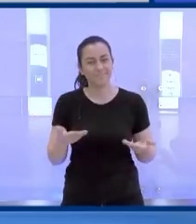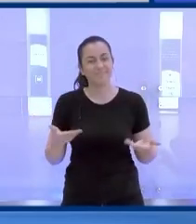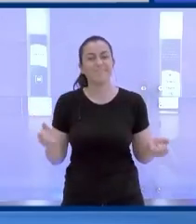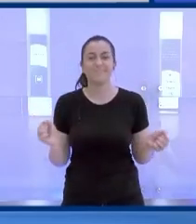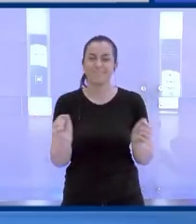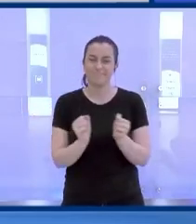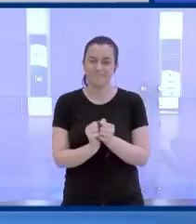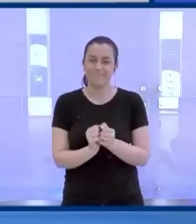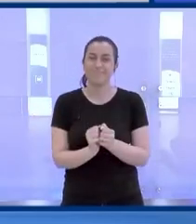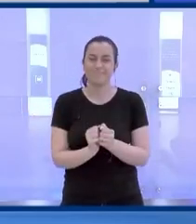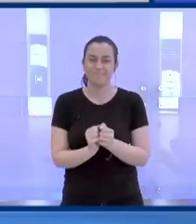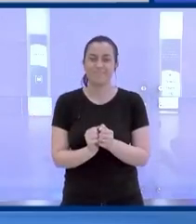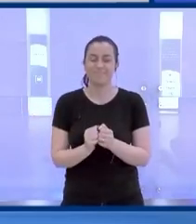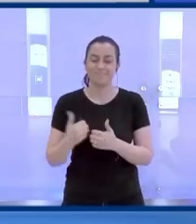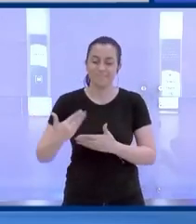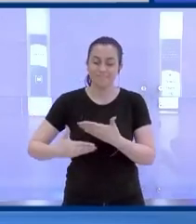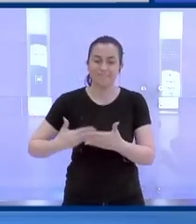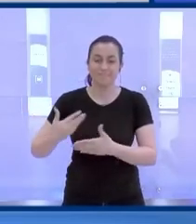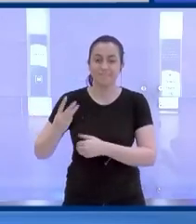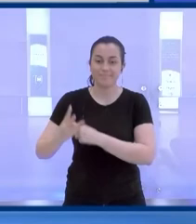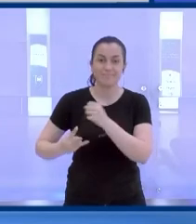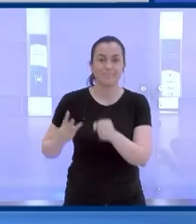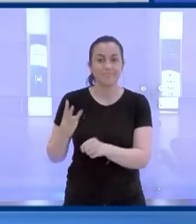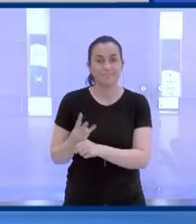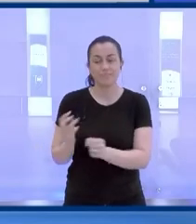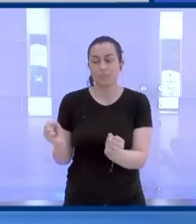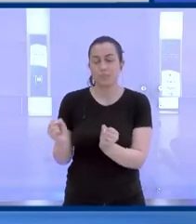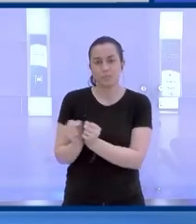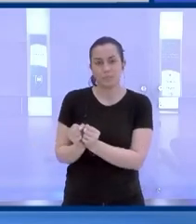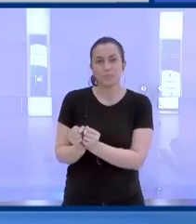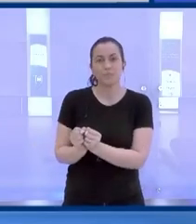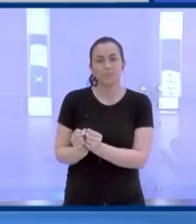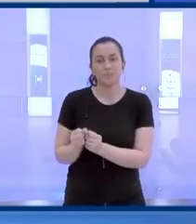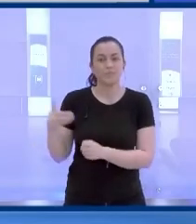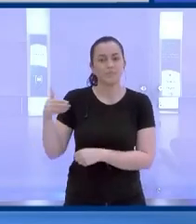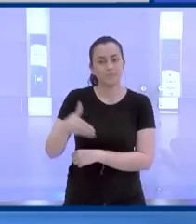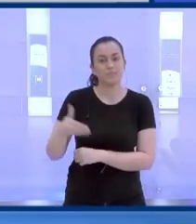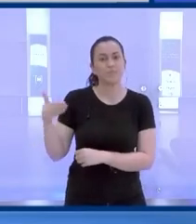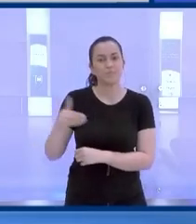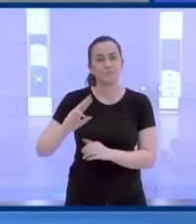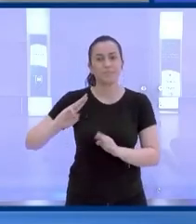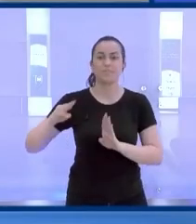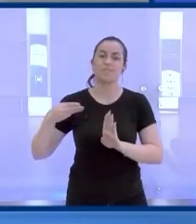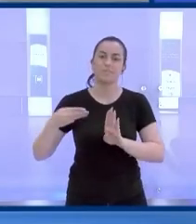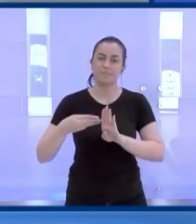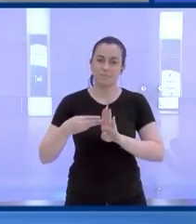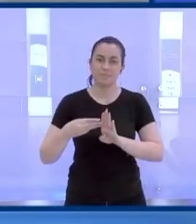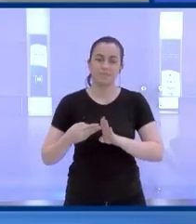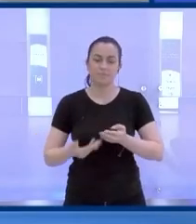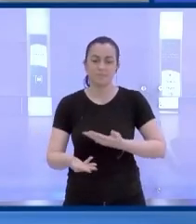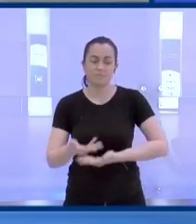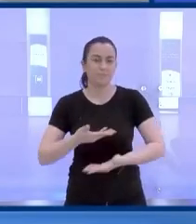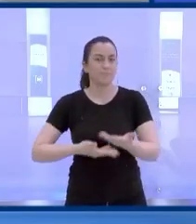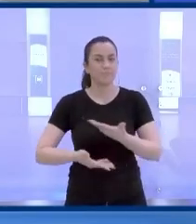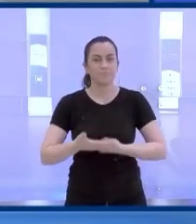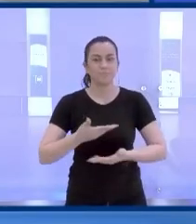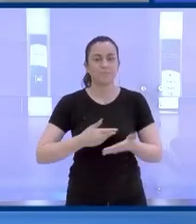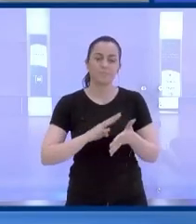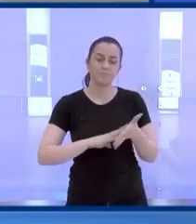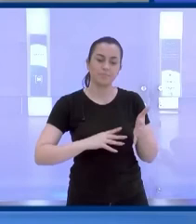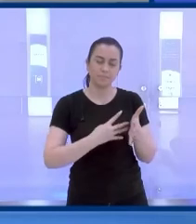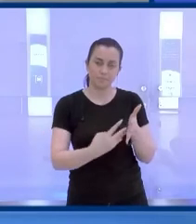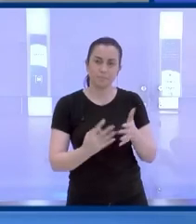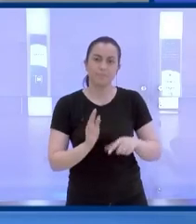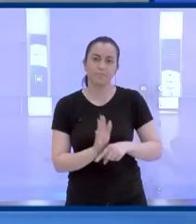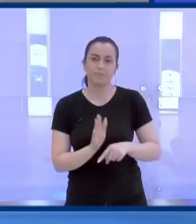de poder, depois de quase 3 anos de governo, voltar tantas vezes aqui a essa B3, sempre avançando na nossa agenda de privatizações